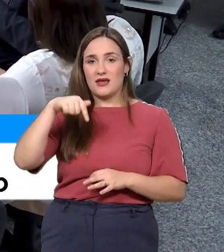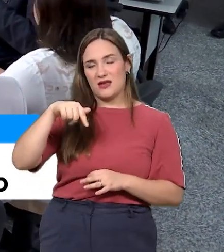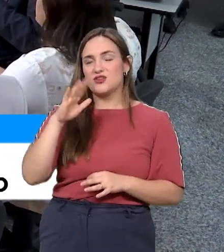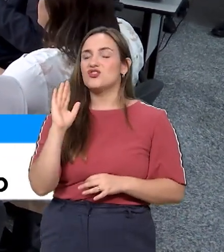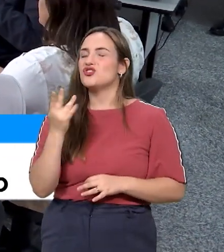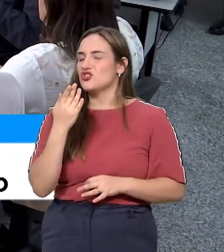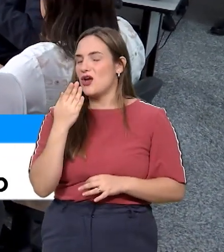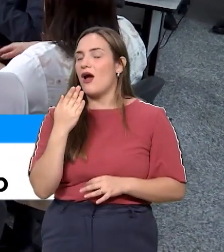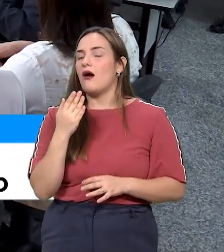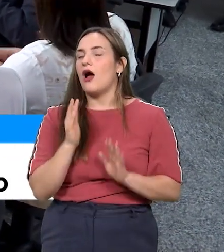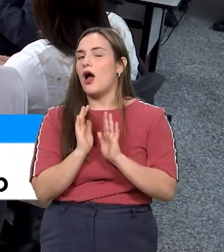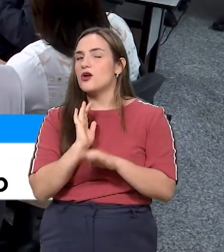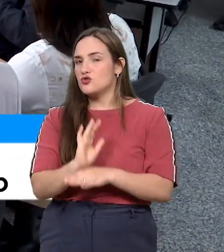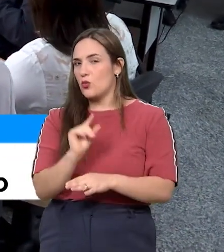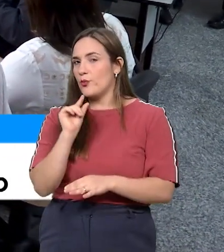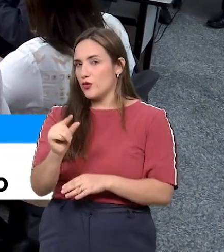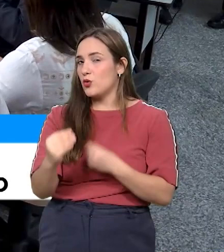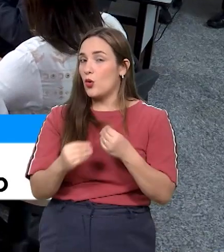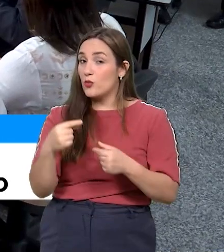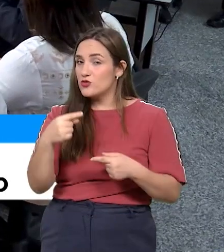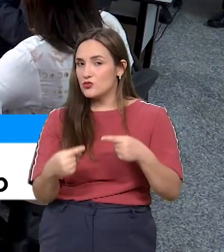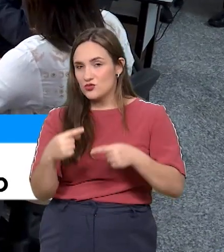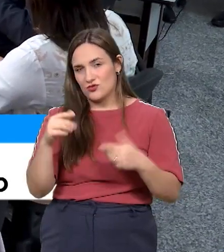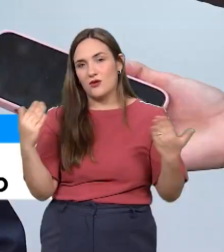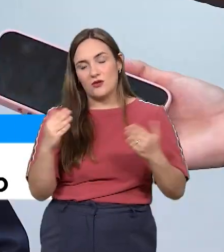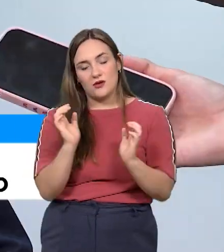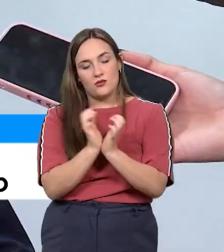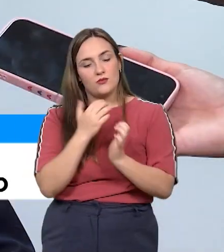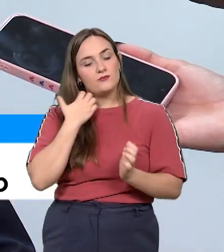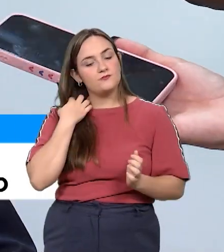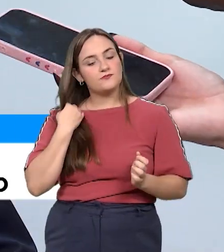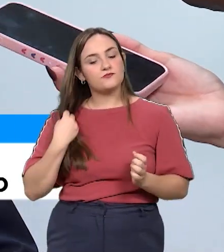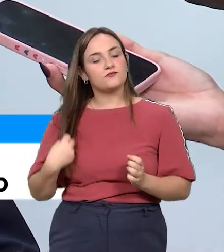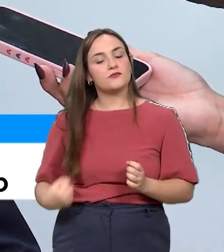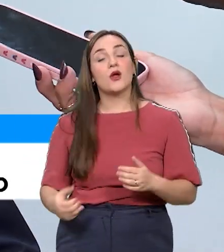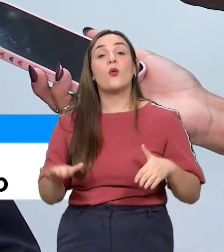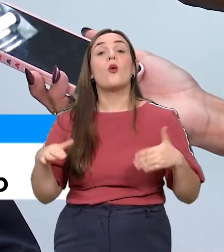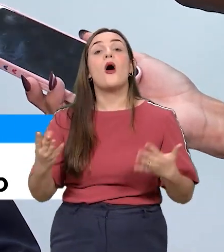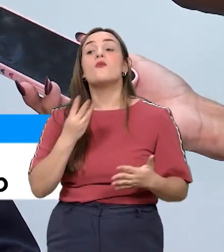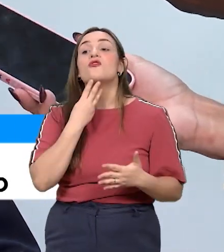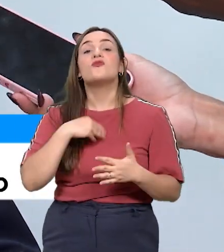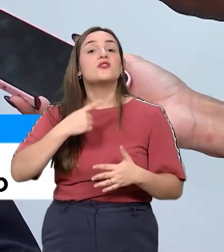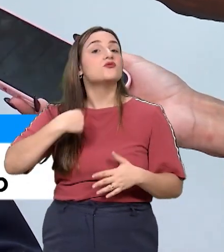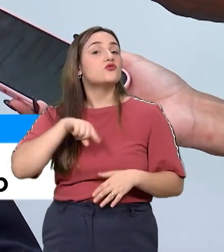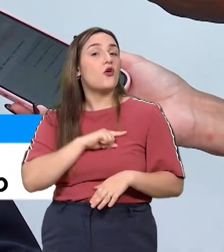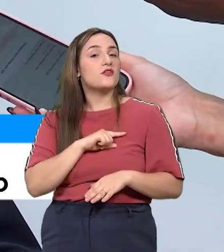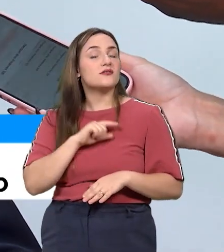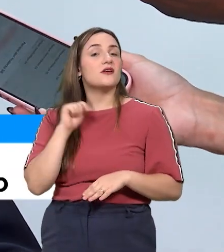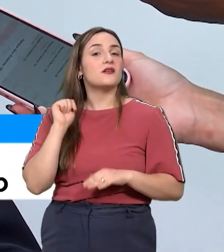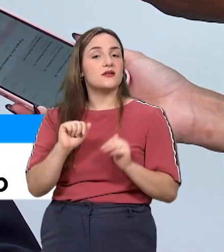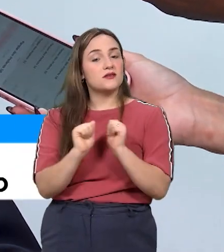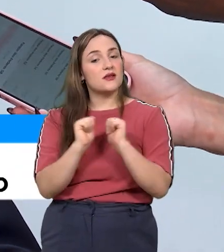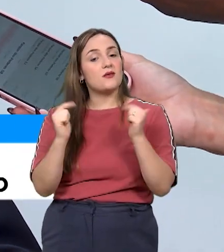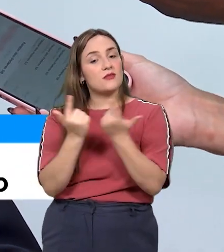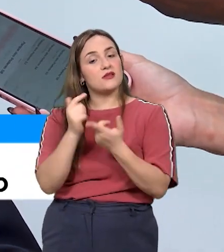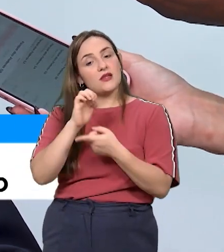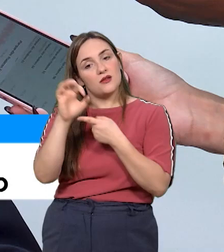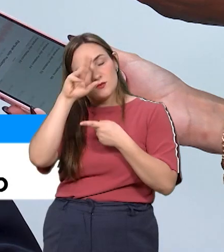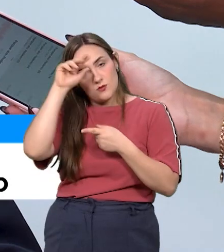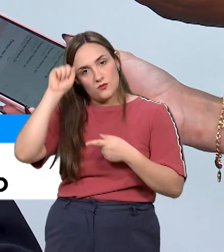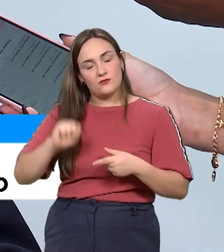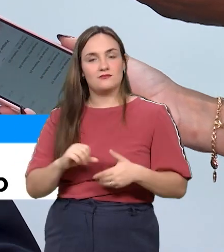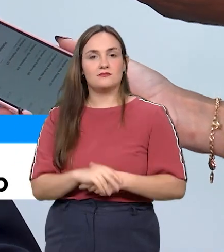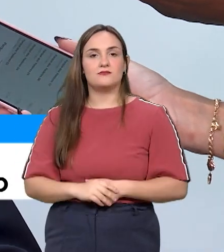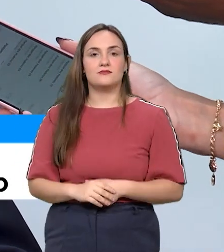CNPq, contribuiu com as primeiras discussões da comissão. A motivação que nós estamos aqui hoje, né, na Assembleia Legislativa do Mato Grosso do